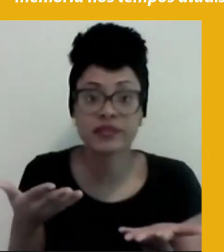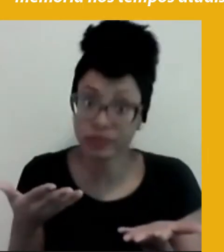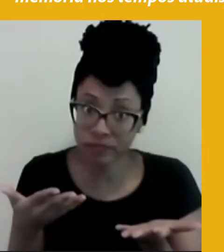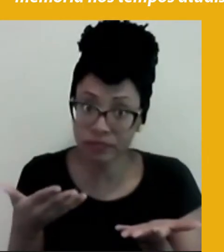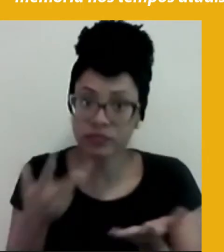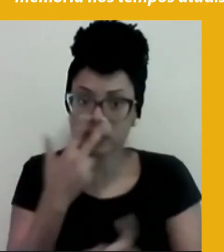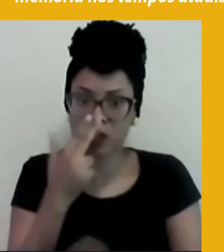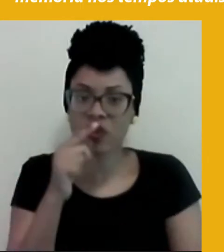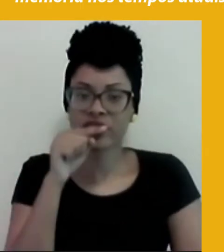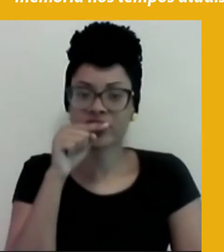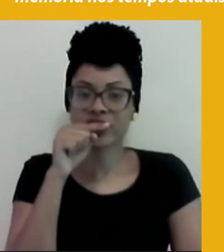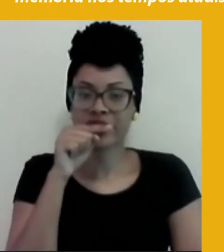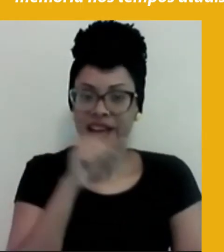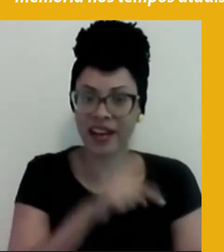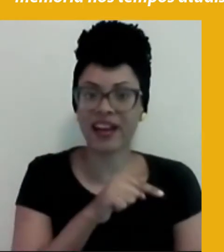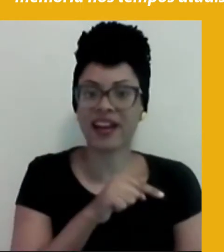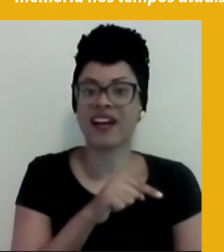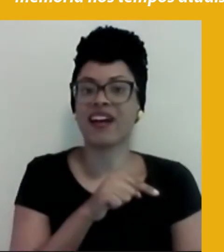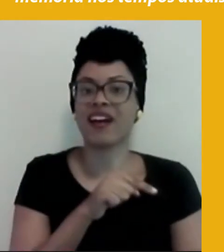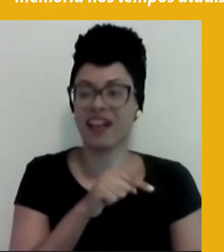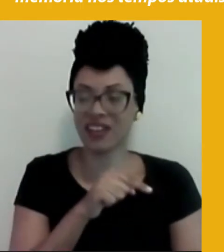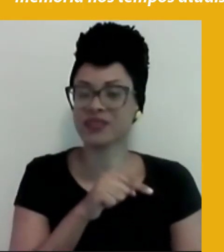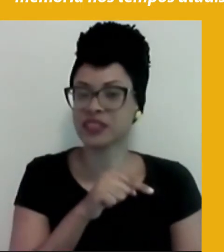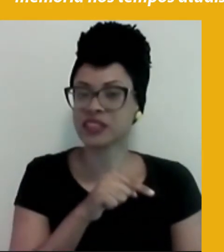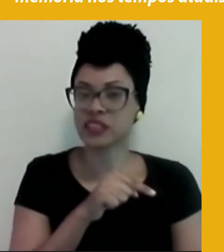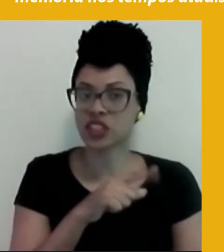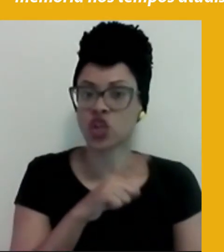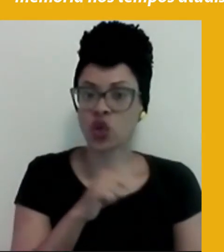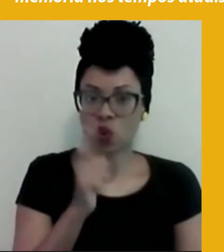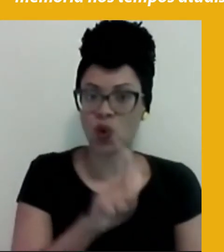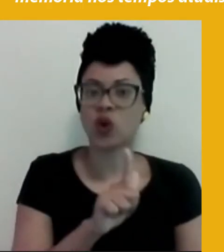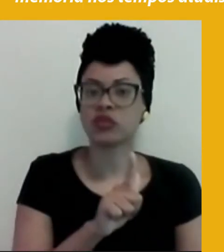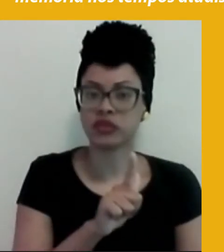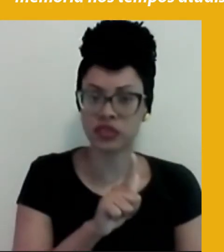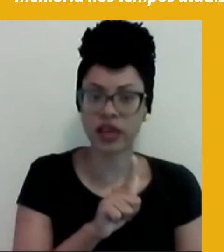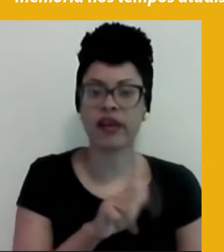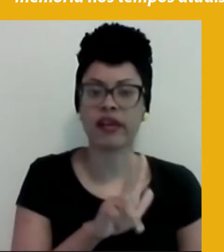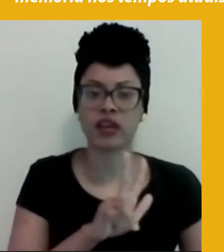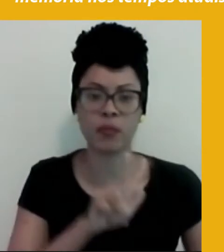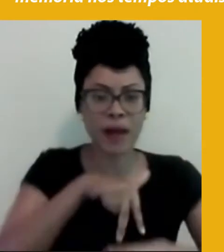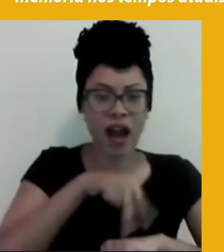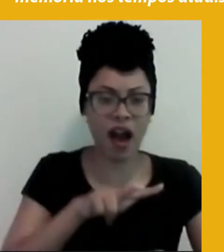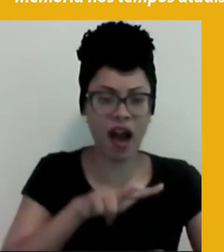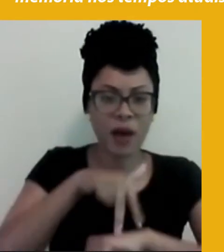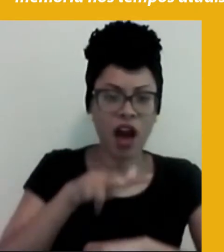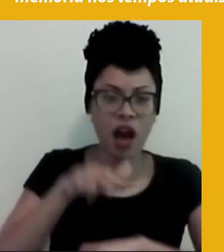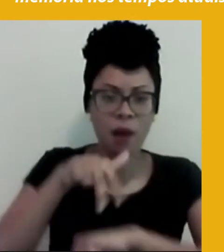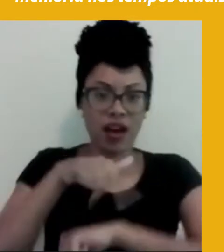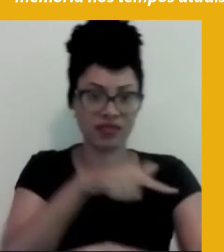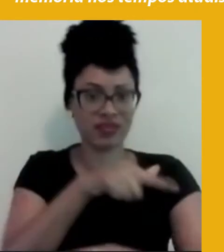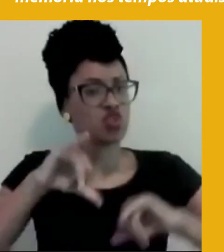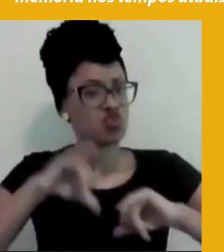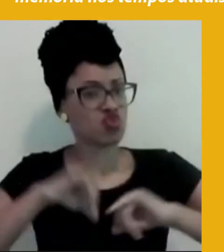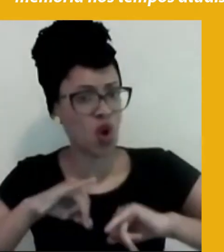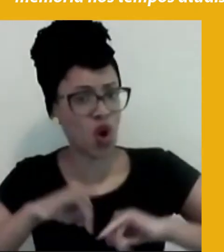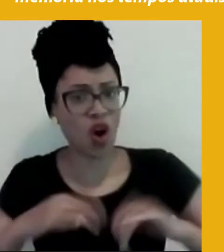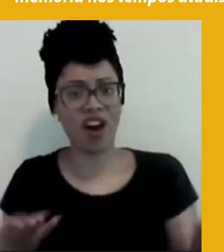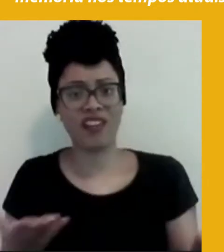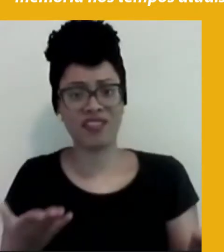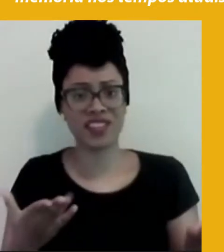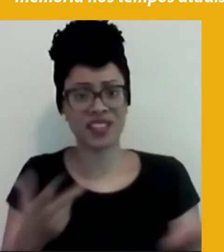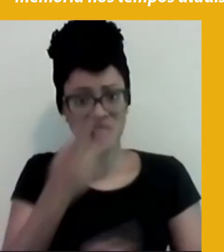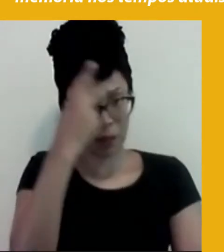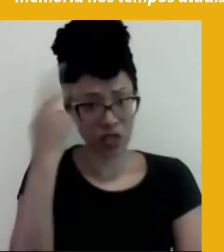mudança. Né? Eu acho que essa periferia sofrida das pessoas, né, os afrodescendentes brasileiros, com a